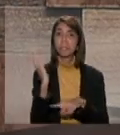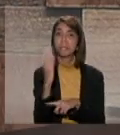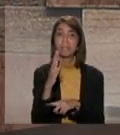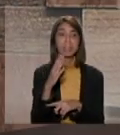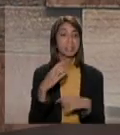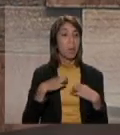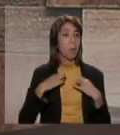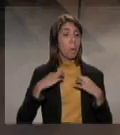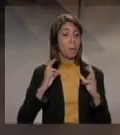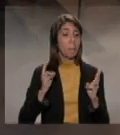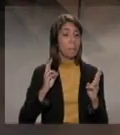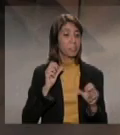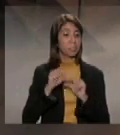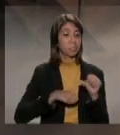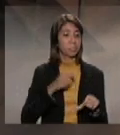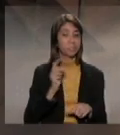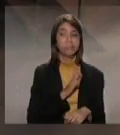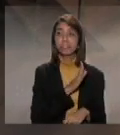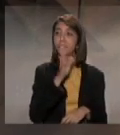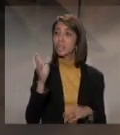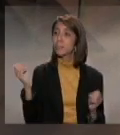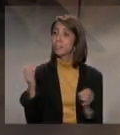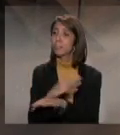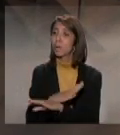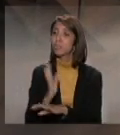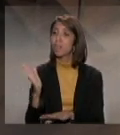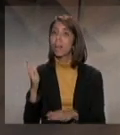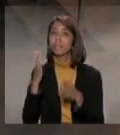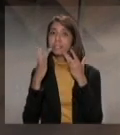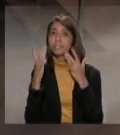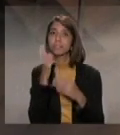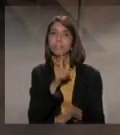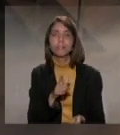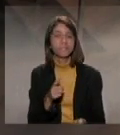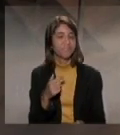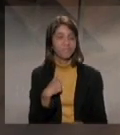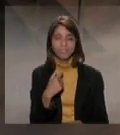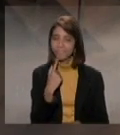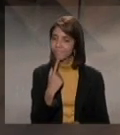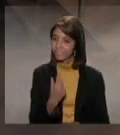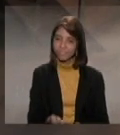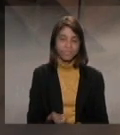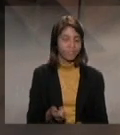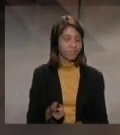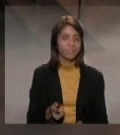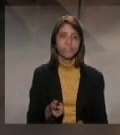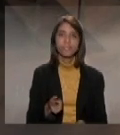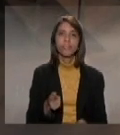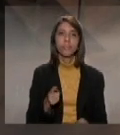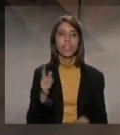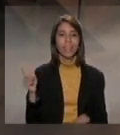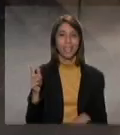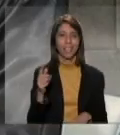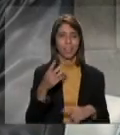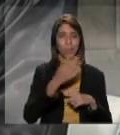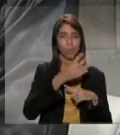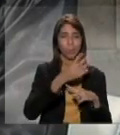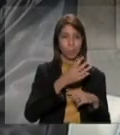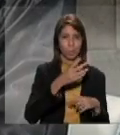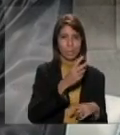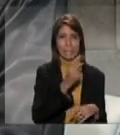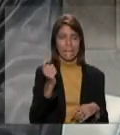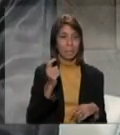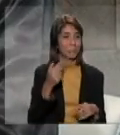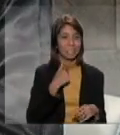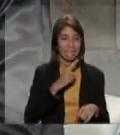mototáxi. E com a roupa do personagem vai fazendo, chega pronto e entra em cena. Ele já me falou isso. Eu não consigo. Ele já me disse isso. Que ele saiu da Globo, pediu